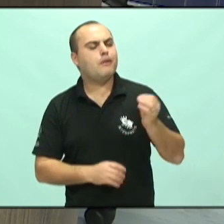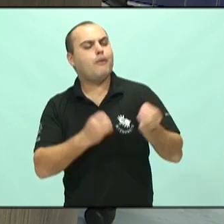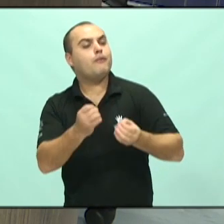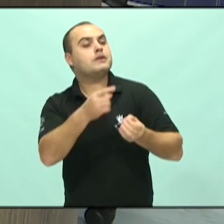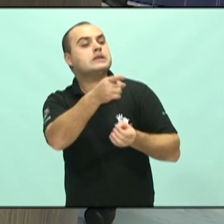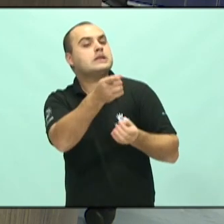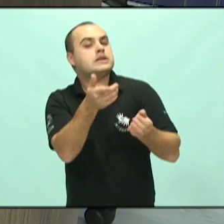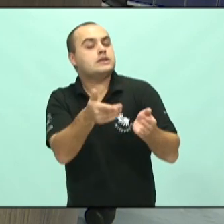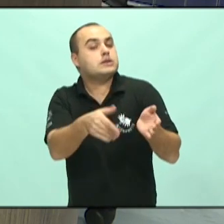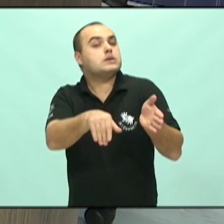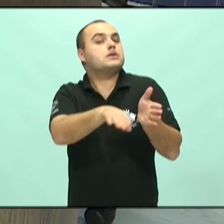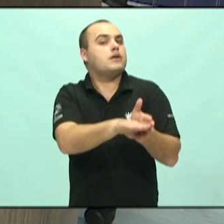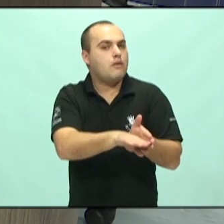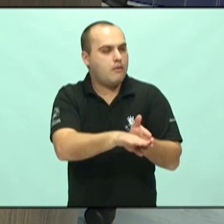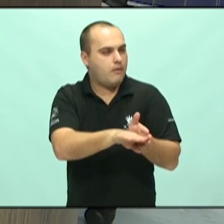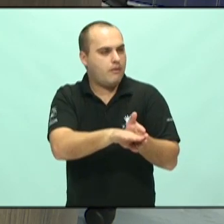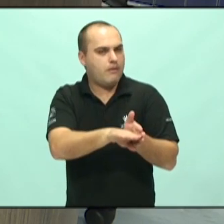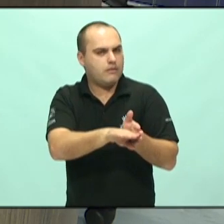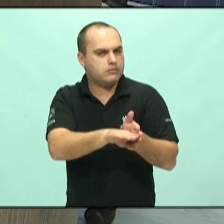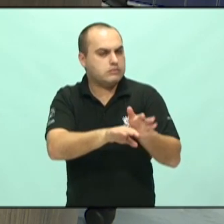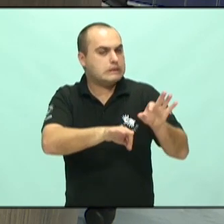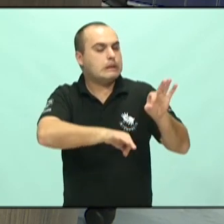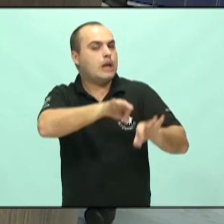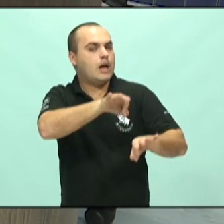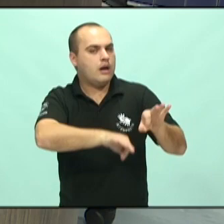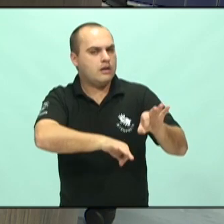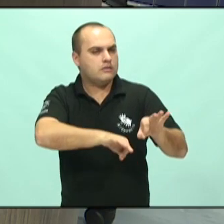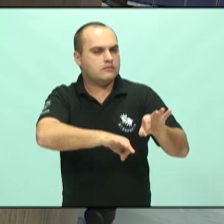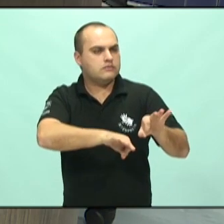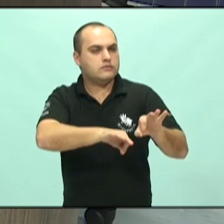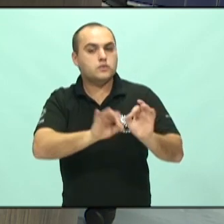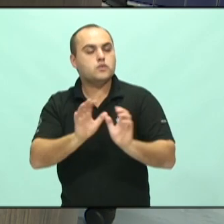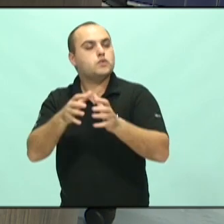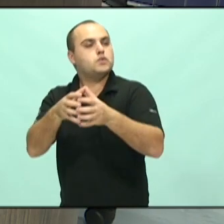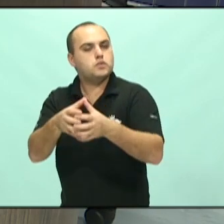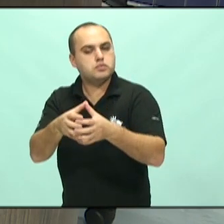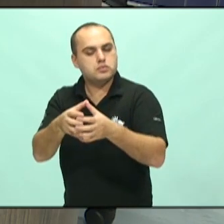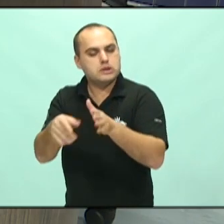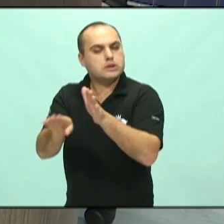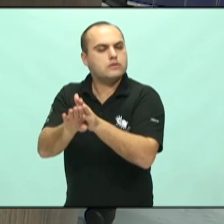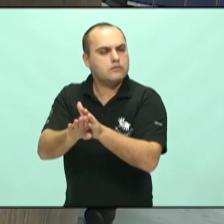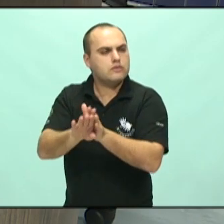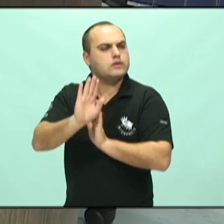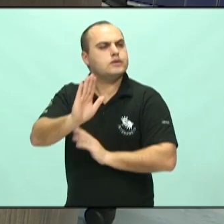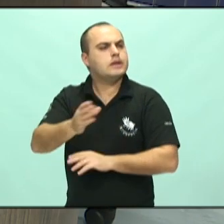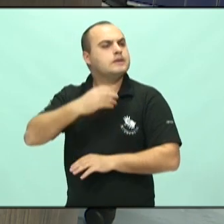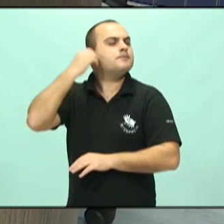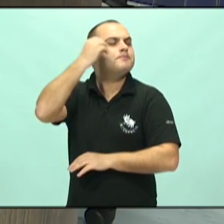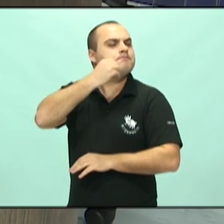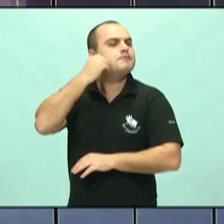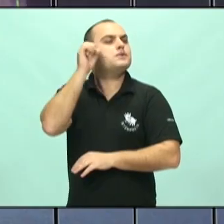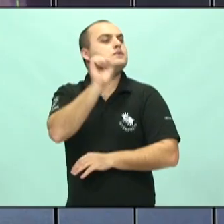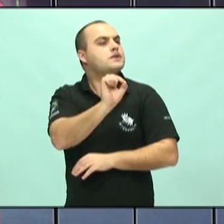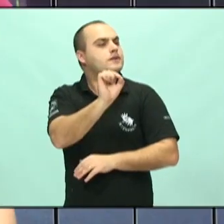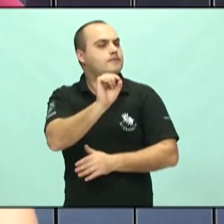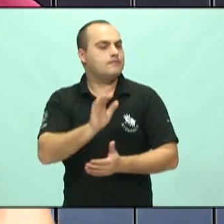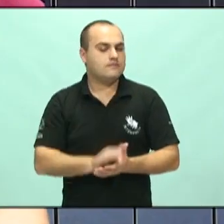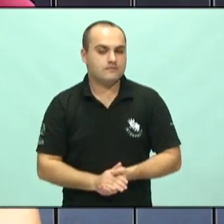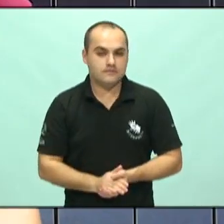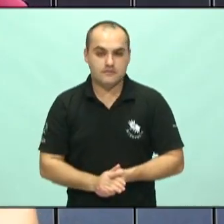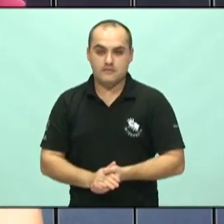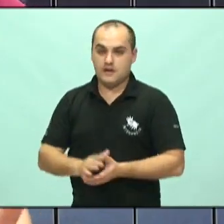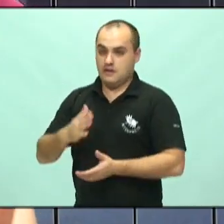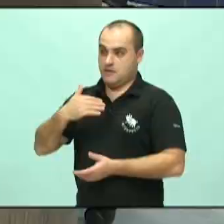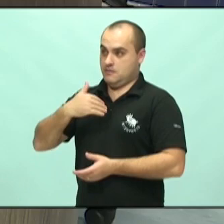a sua chegada no Porto Cênico? O que você já vivenciou nesse processo? O meu primeiro curso de teatro